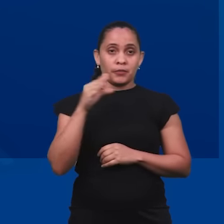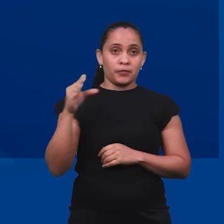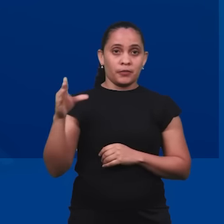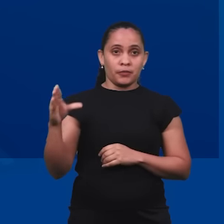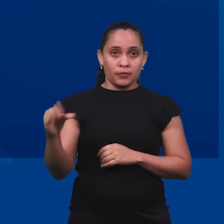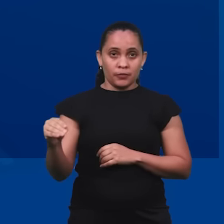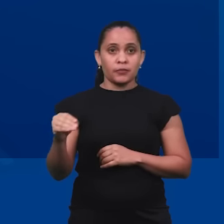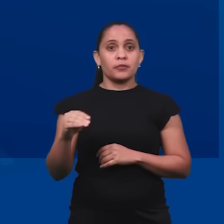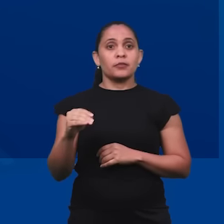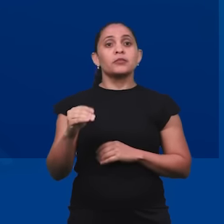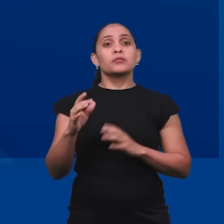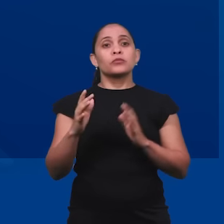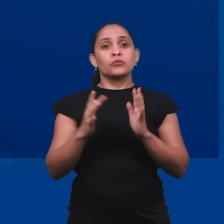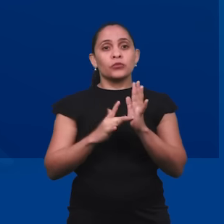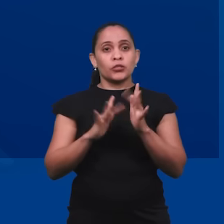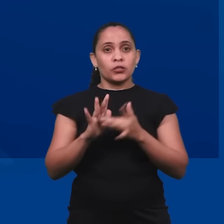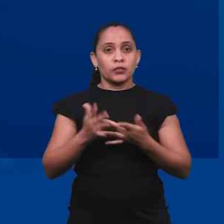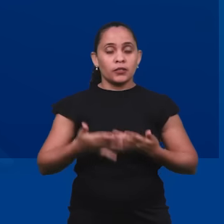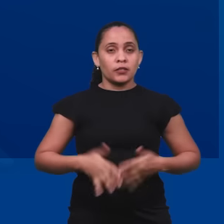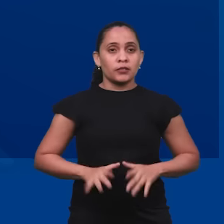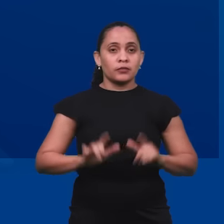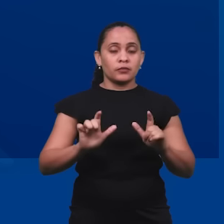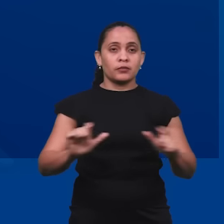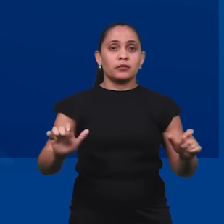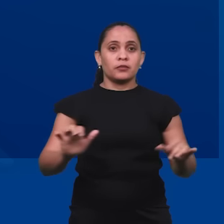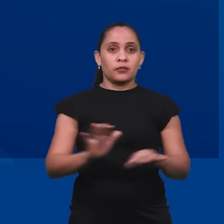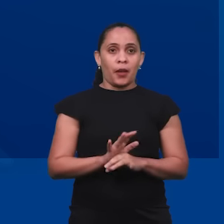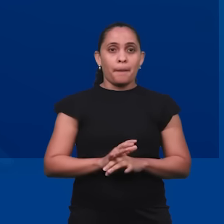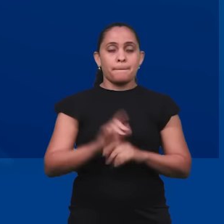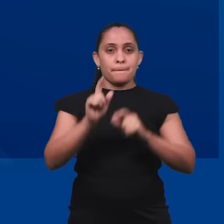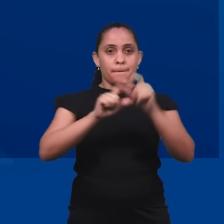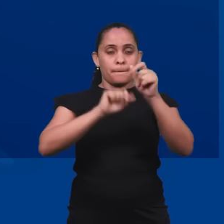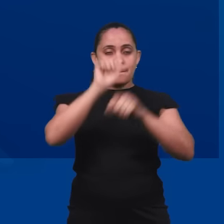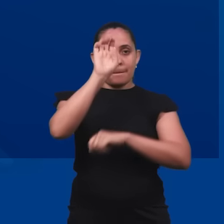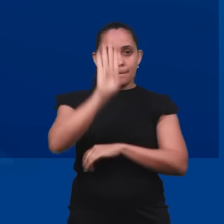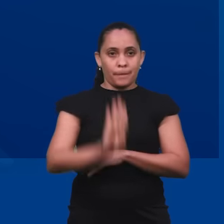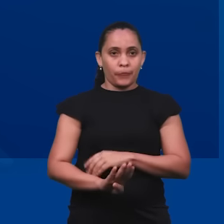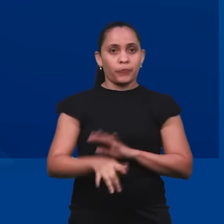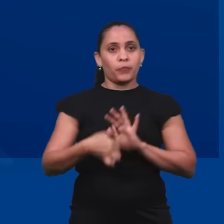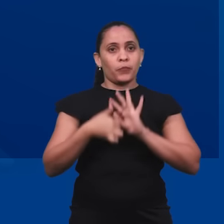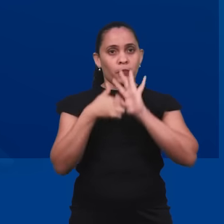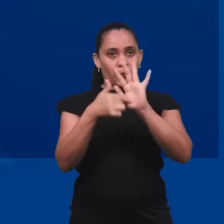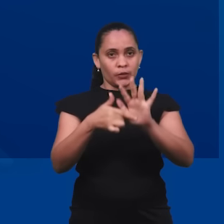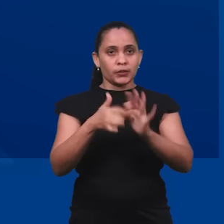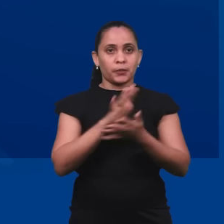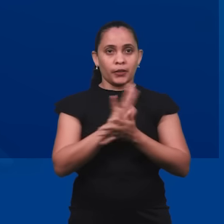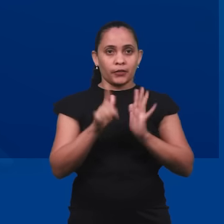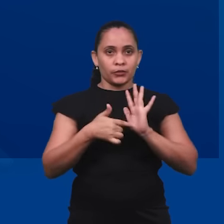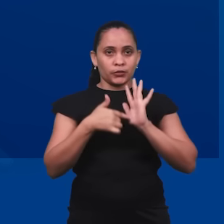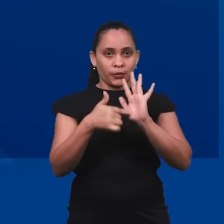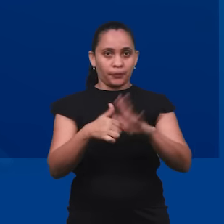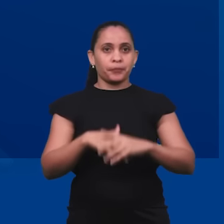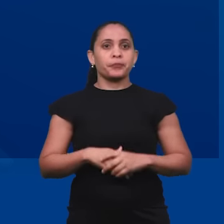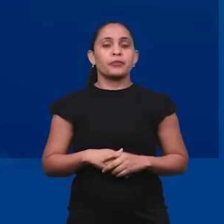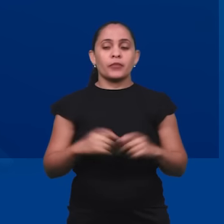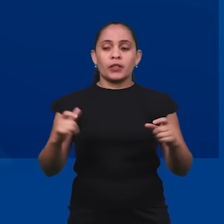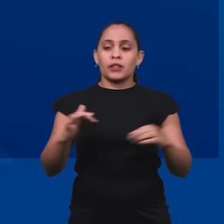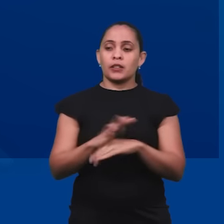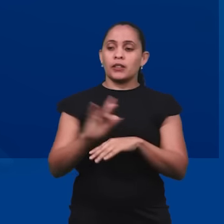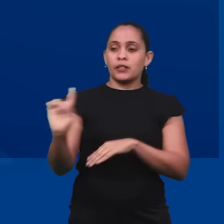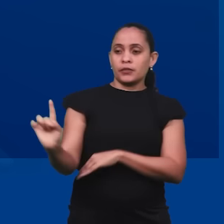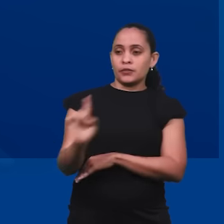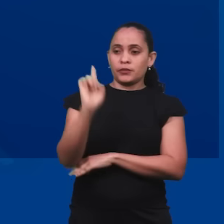Belém, que é a cidade de Davi. Em Lucas capítulo 2, versículo 11, diz assim: pois na cidade de Davi vos nasceu hoje